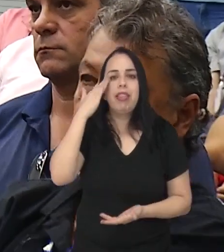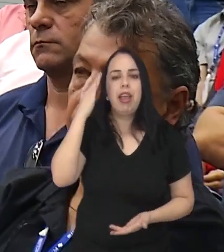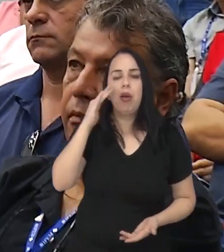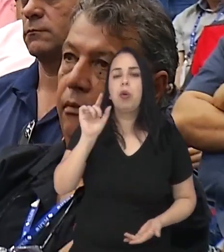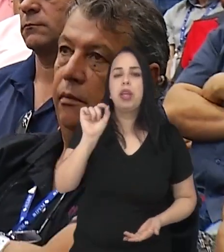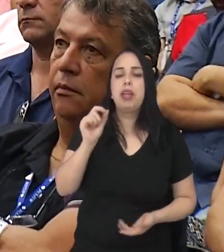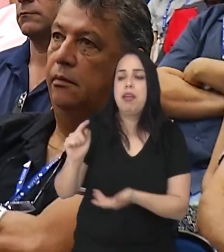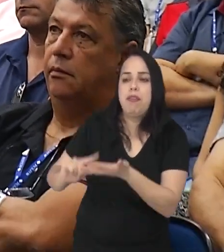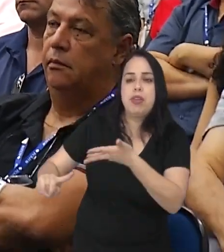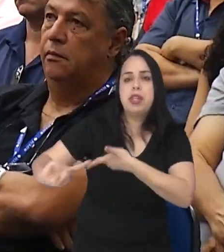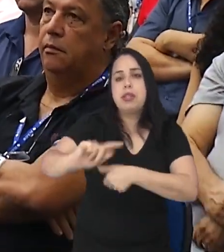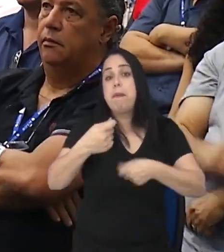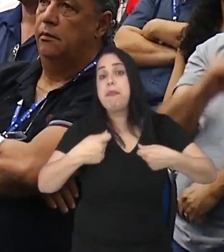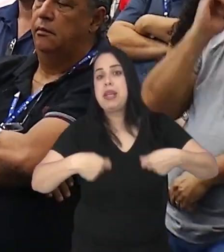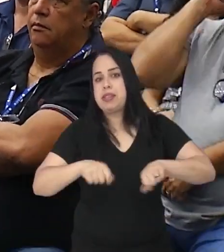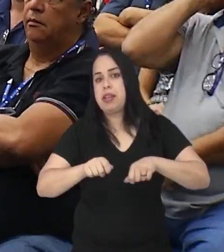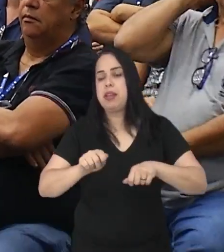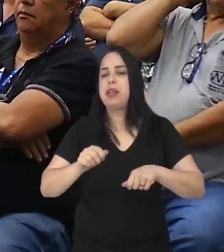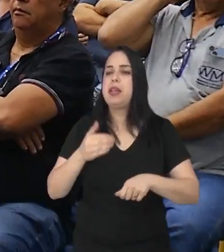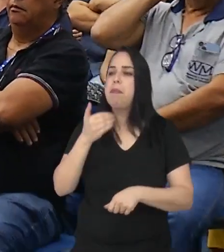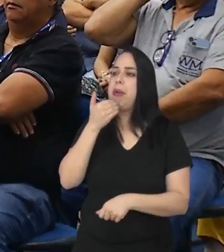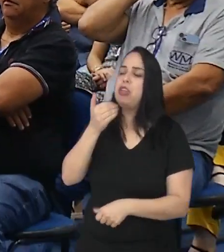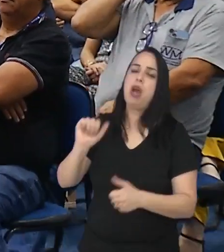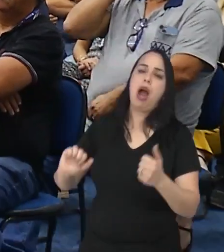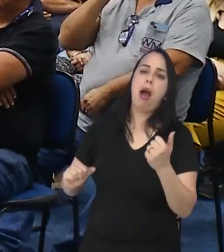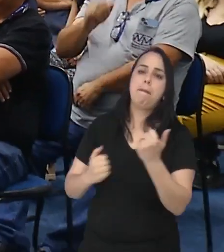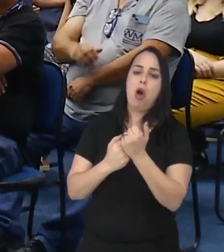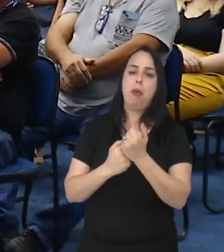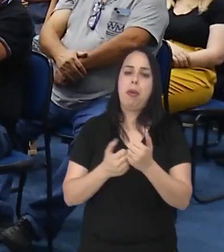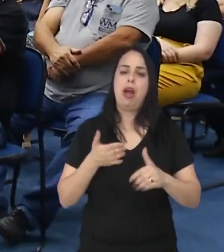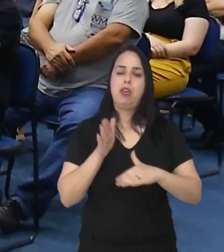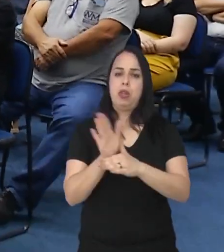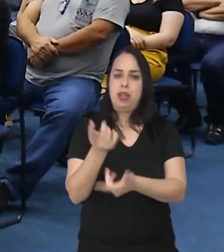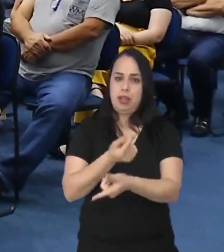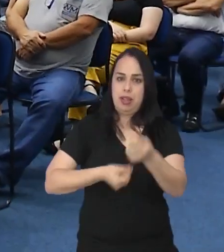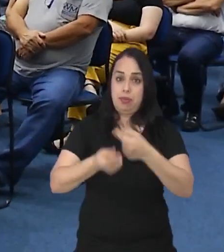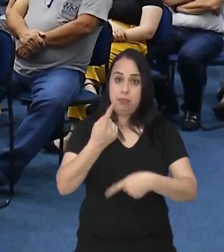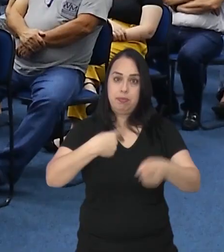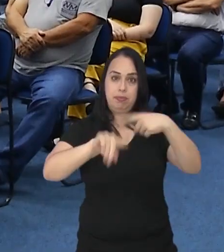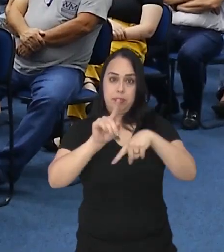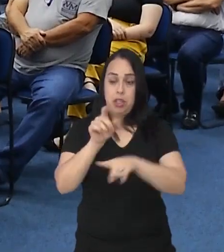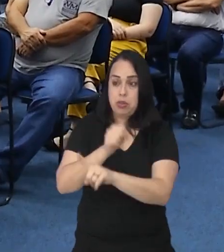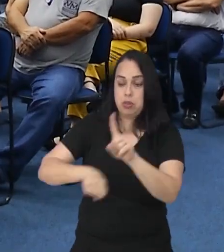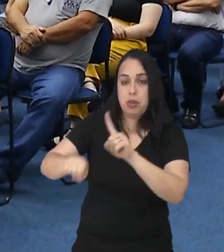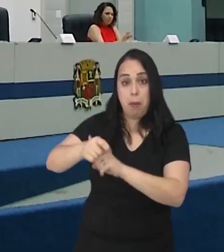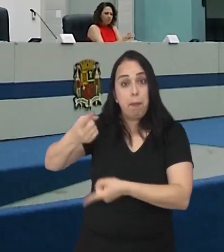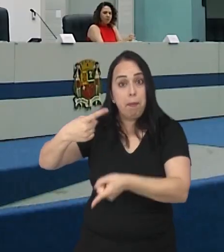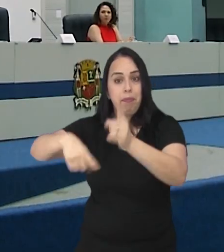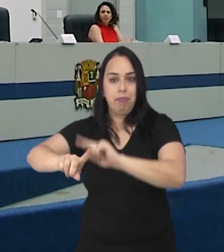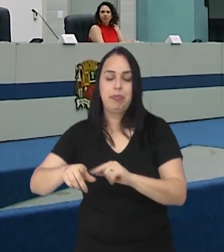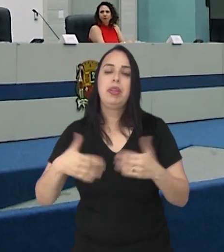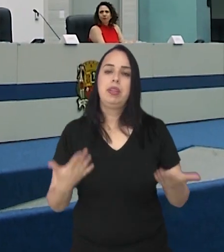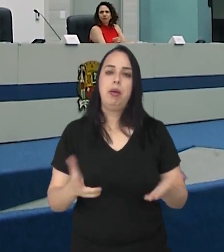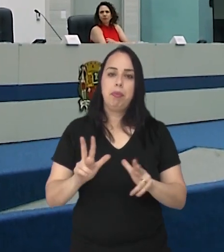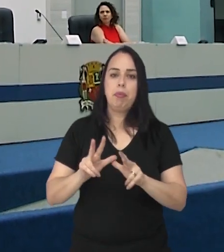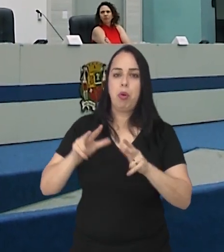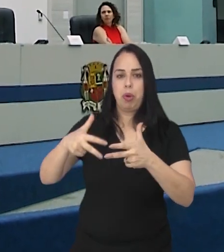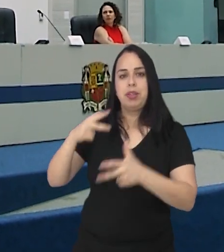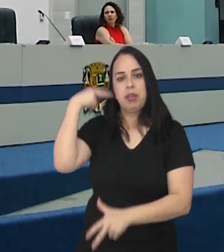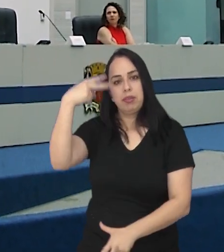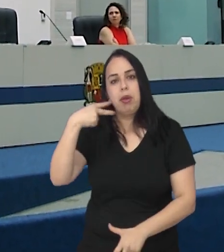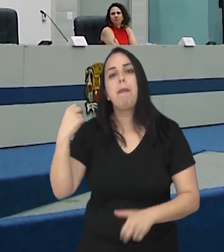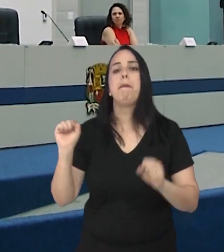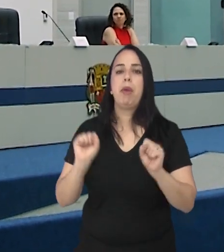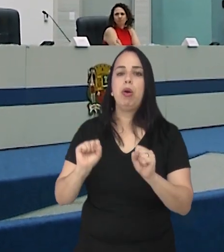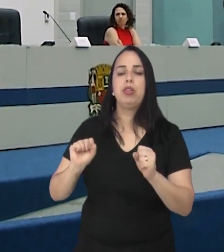necessidades regionais e busca apoio para favorecer o desenvolvimento econômico e social. Para a Câmara Municipal, a